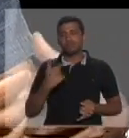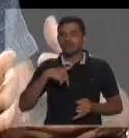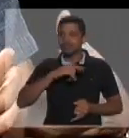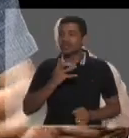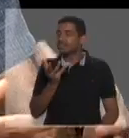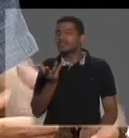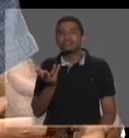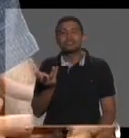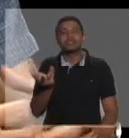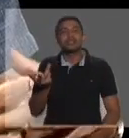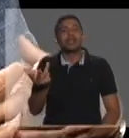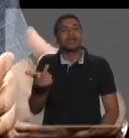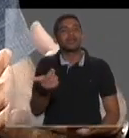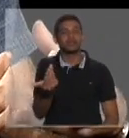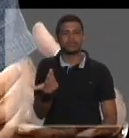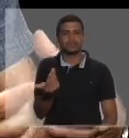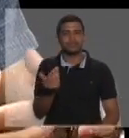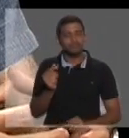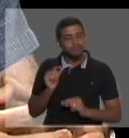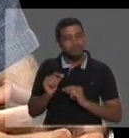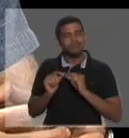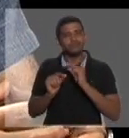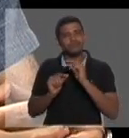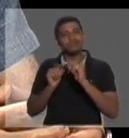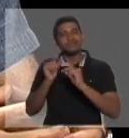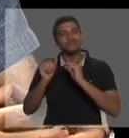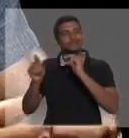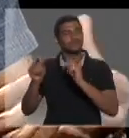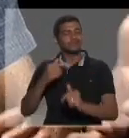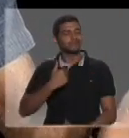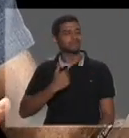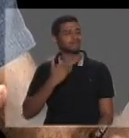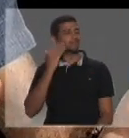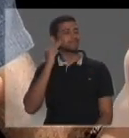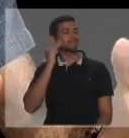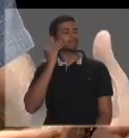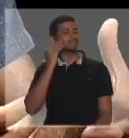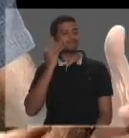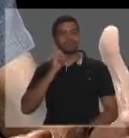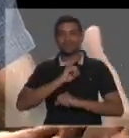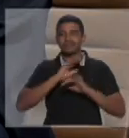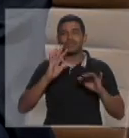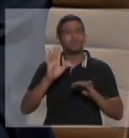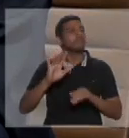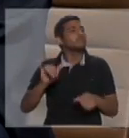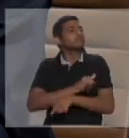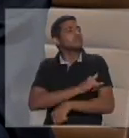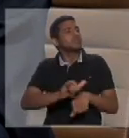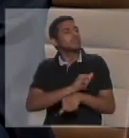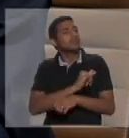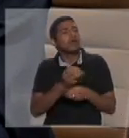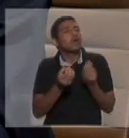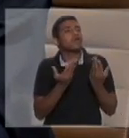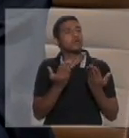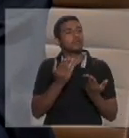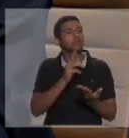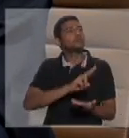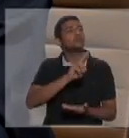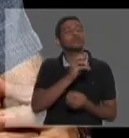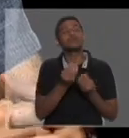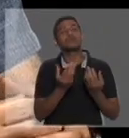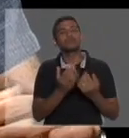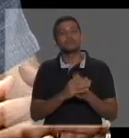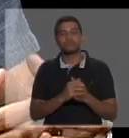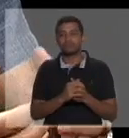doloroso. Então a gente foi com muito cuidado e aos poucos ele compreendeu. E aí a coragem dele Qual a de falar... estratégia que vocês usaram para lidar com isso?